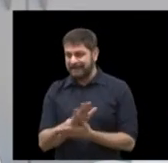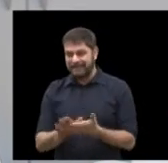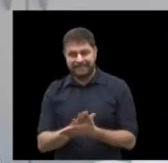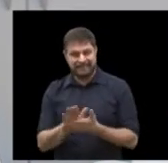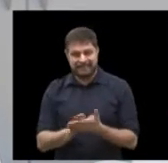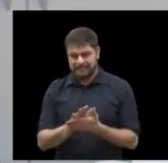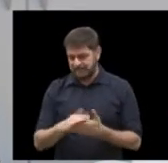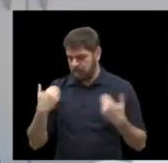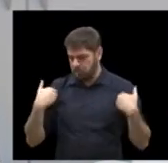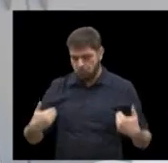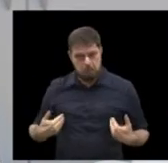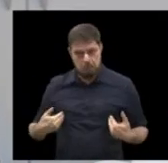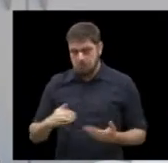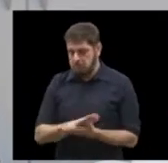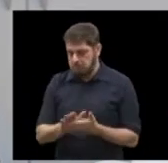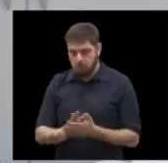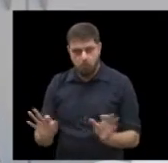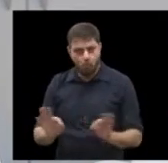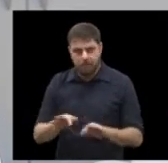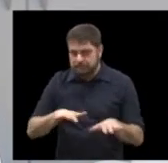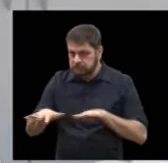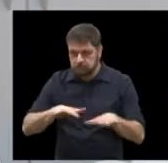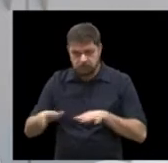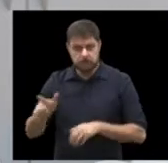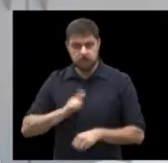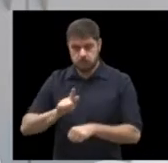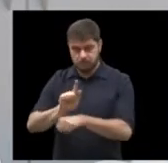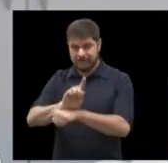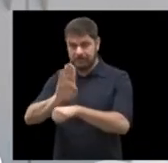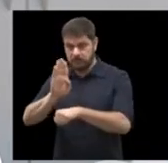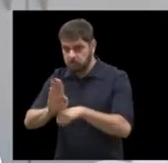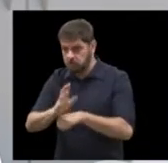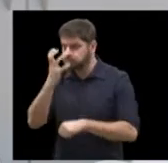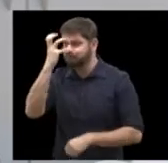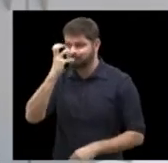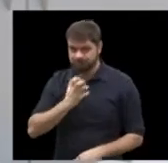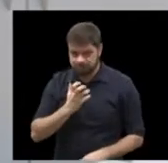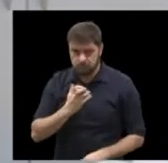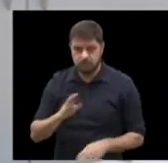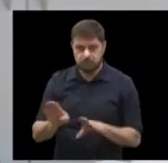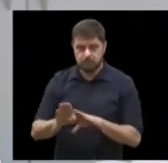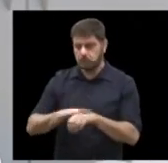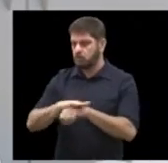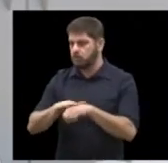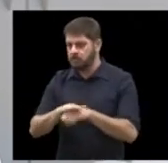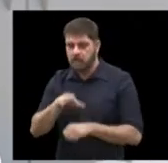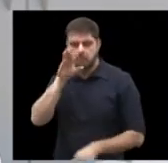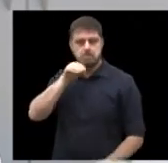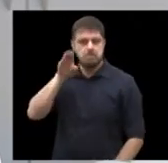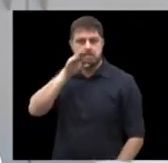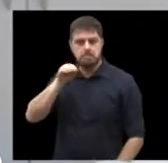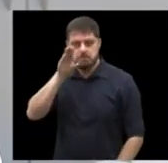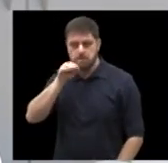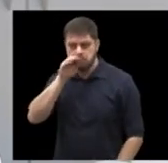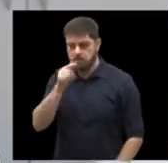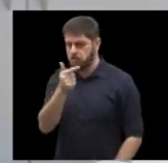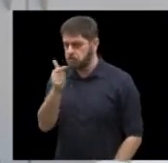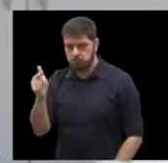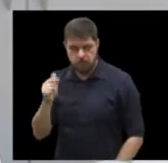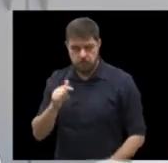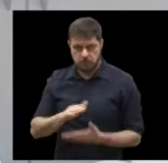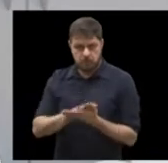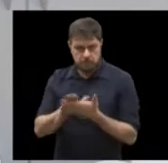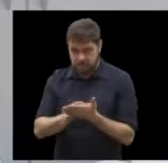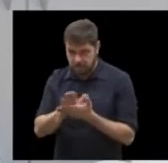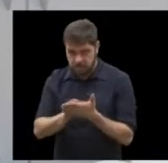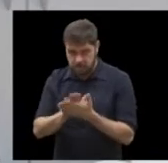por conta do Guillain-Barré. Tinha tido um Guillain-Barré bastante grave, mas assim, conversava tudo bem, ele não tem nenhum acometimento da